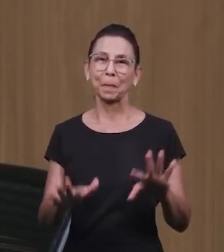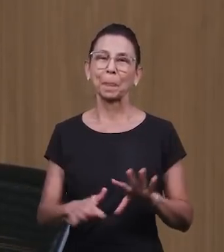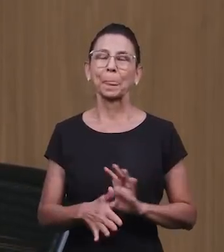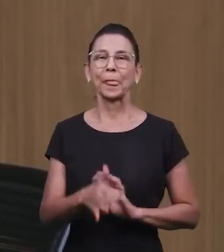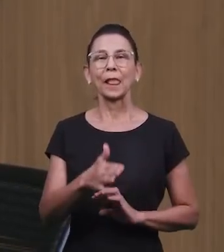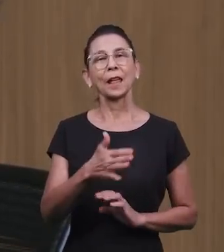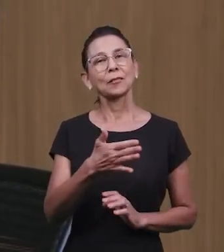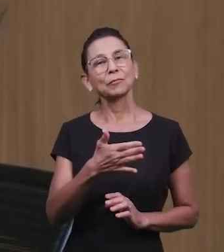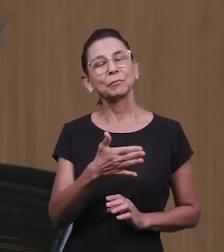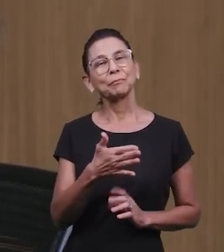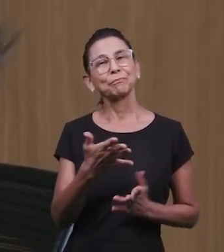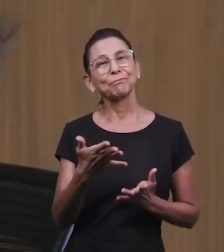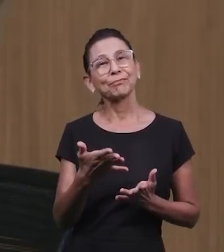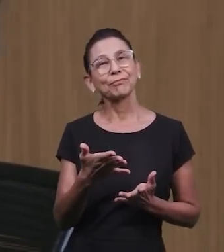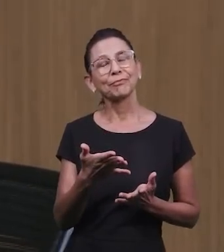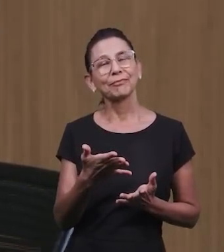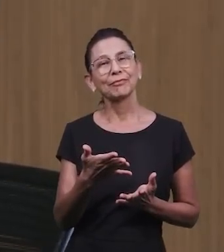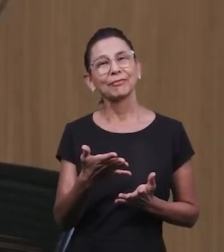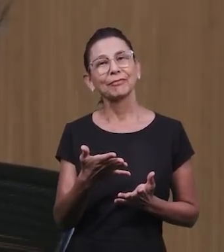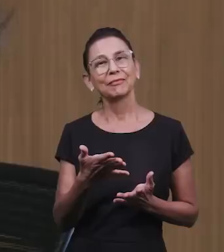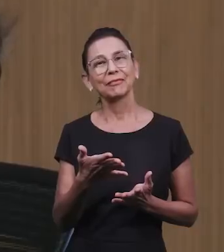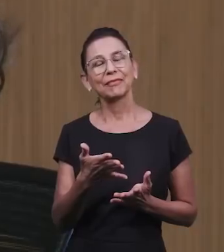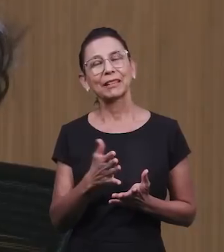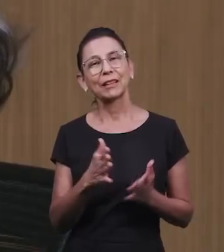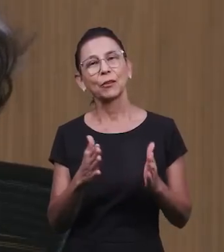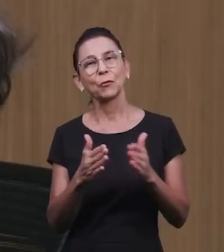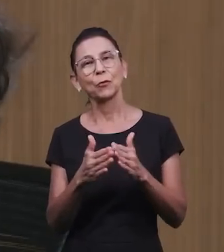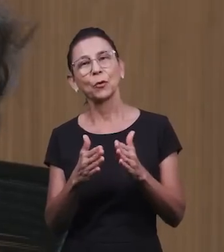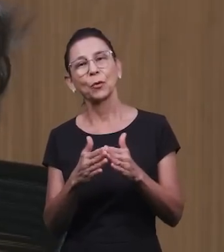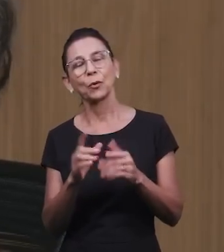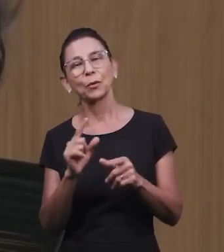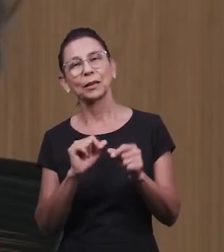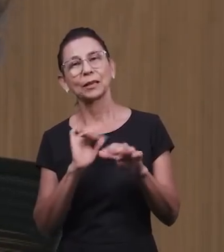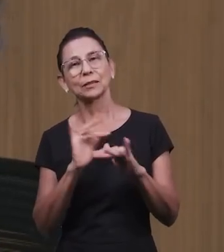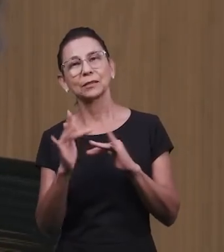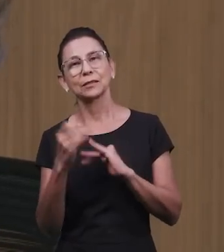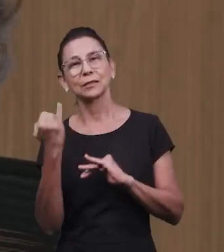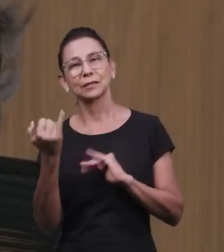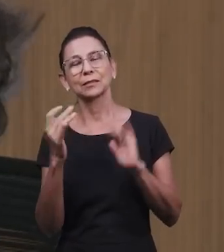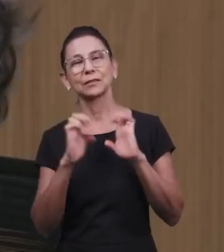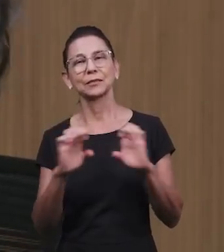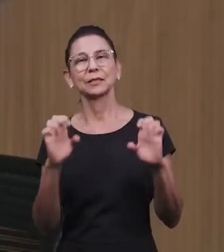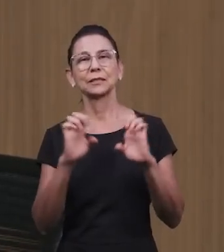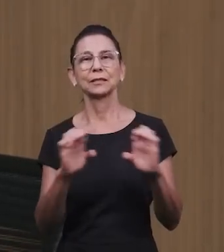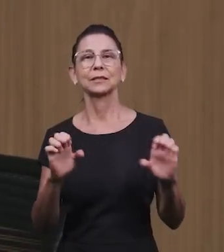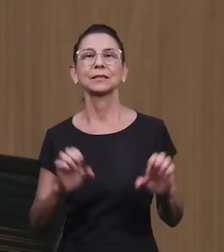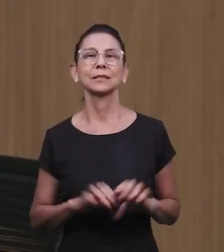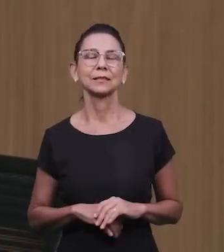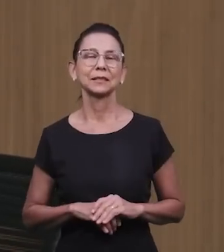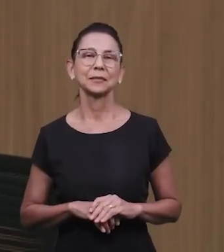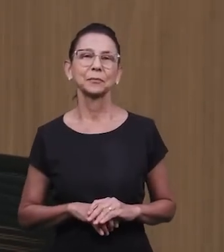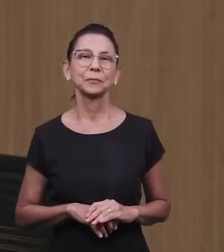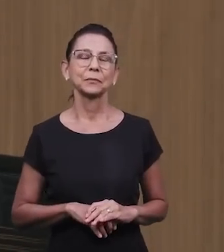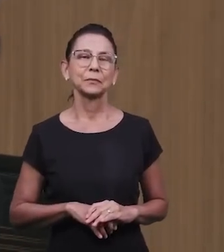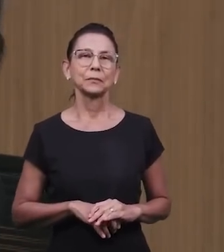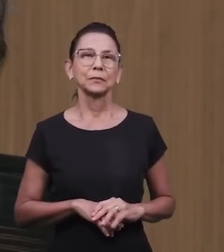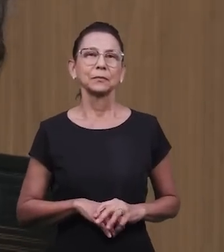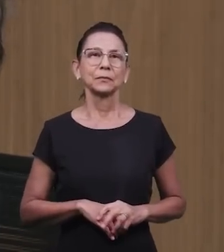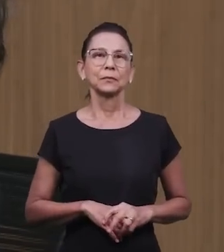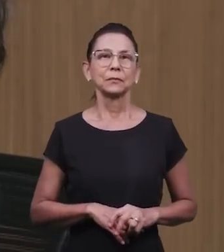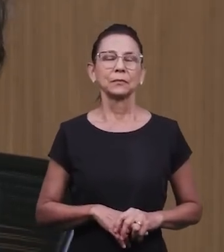evangelizar, né? Hoje a gente tem que evangelizar pela rede social, né? Pelo YouTube, que nós estamos aqui falando do Senhor, que coisa